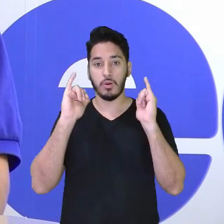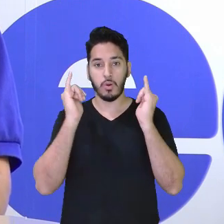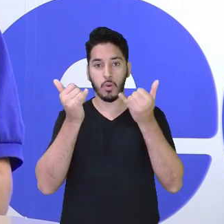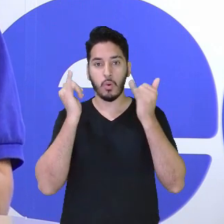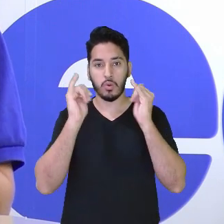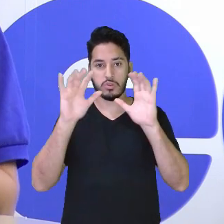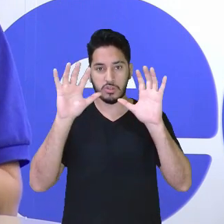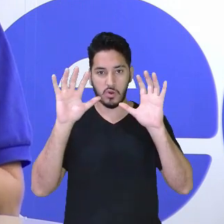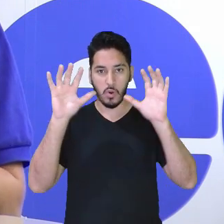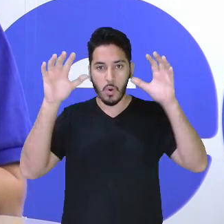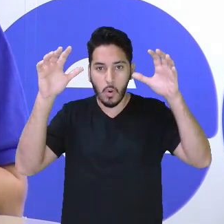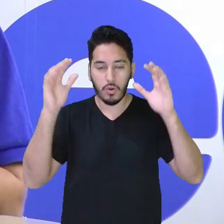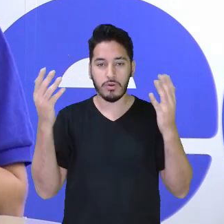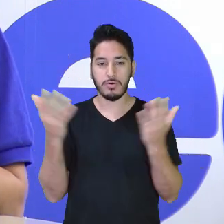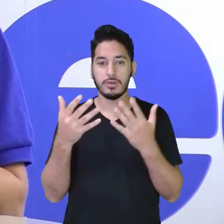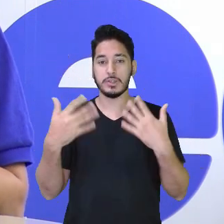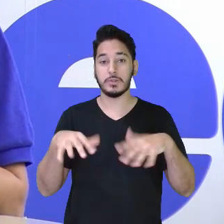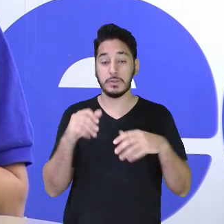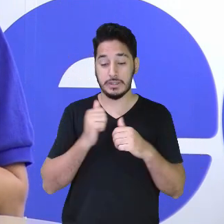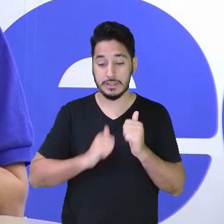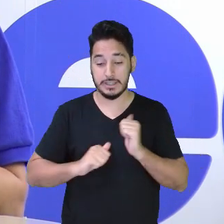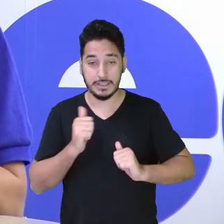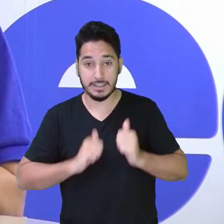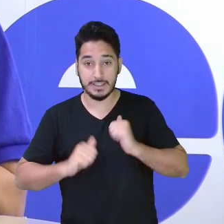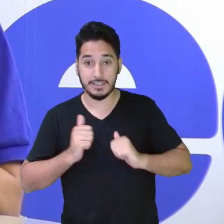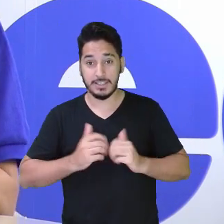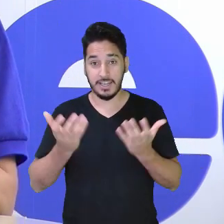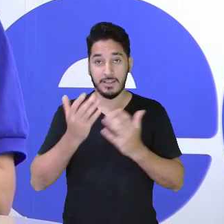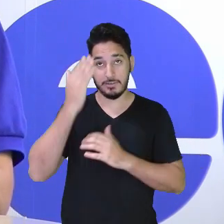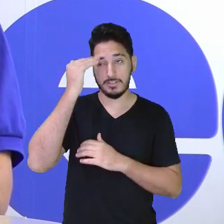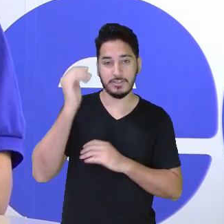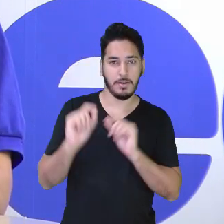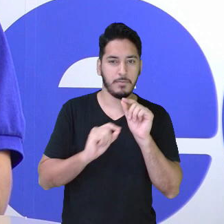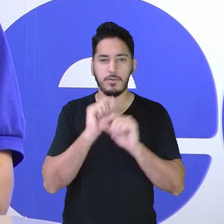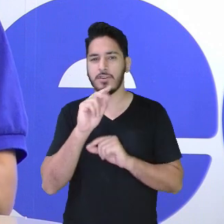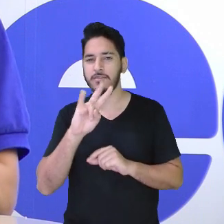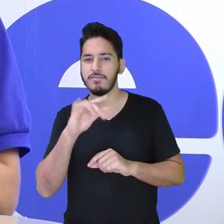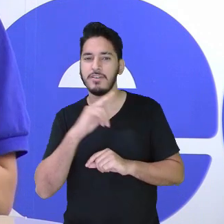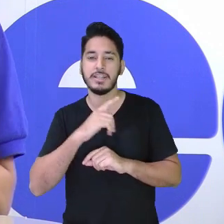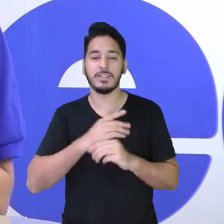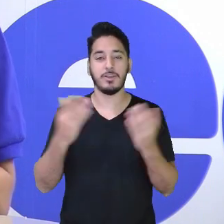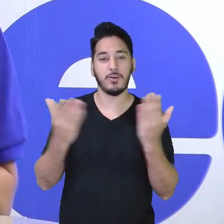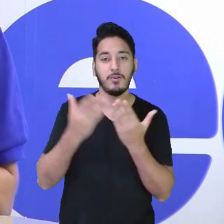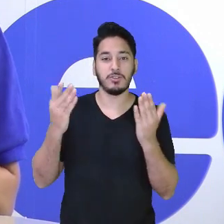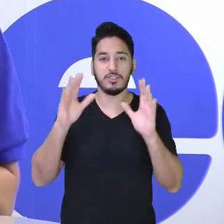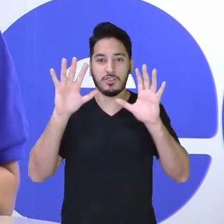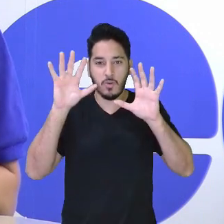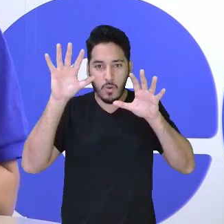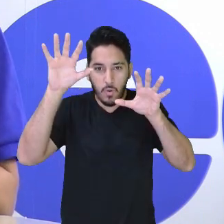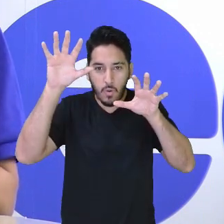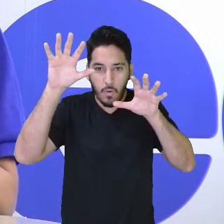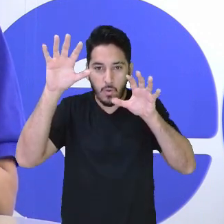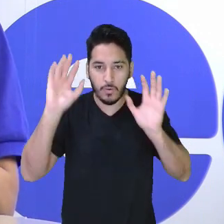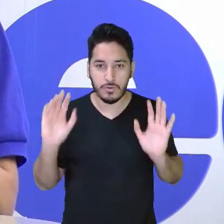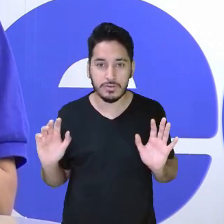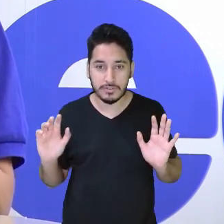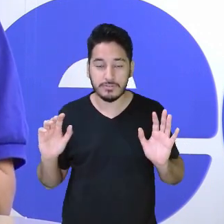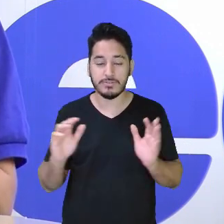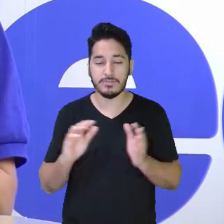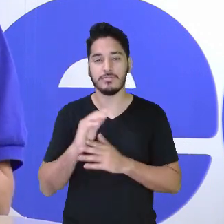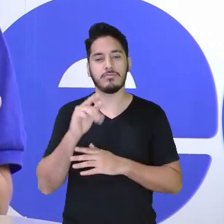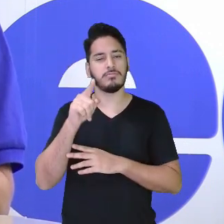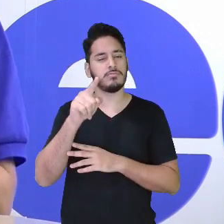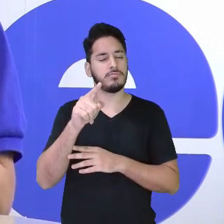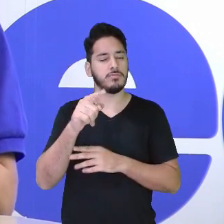assombração hoje, hein? Eu já estou na expectativa para ver o que vem de assombroso nessa aula. Não